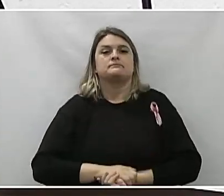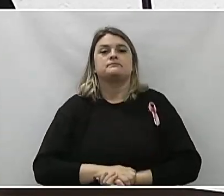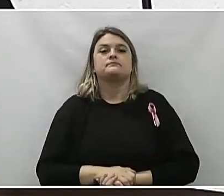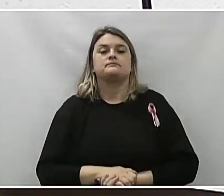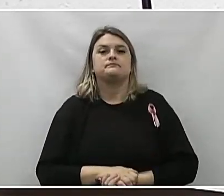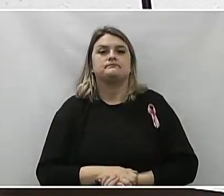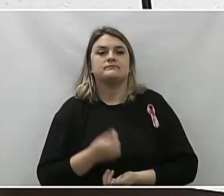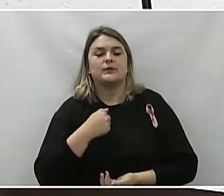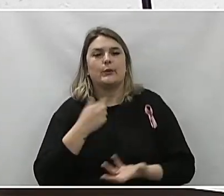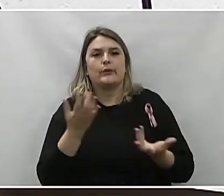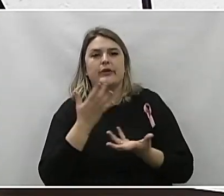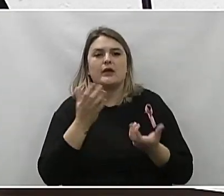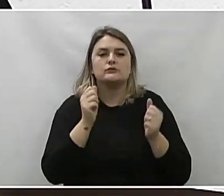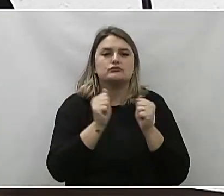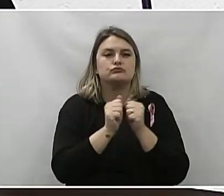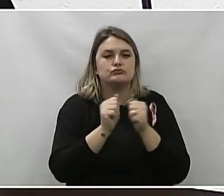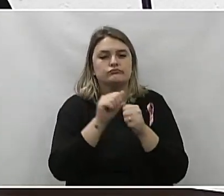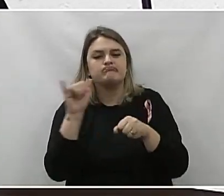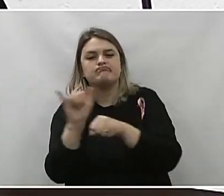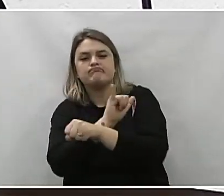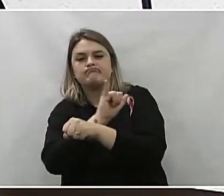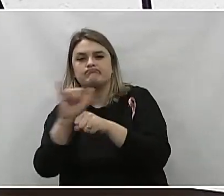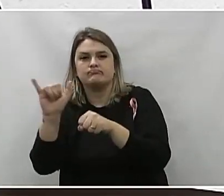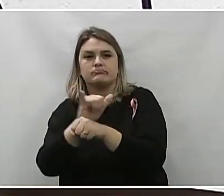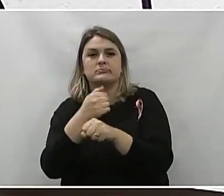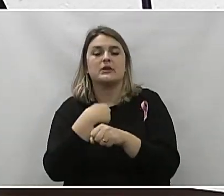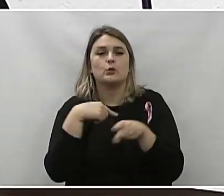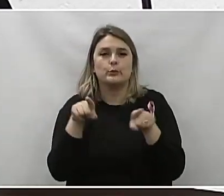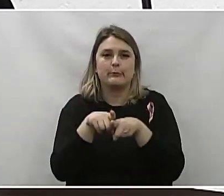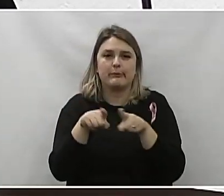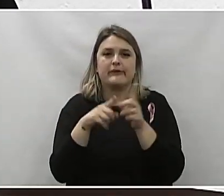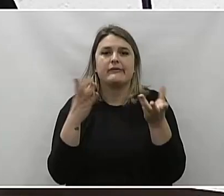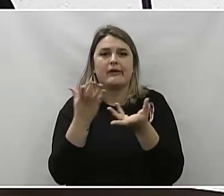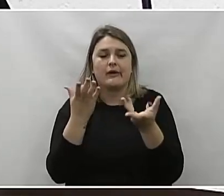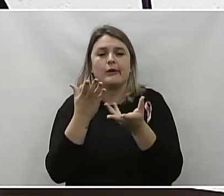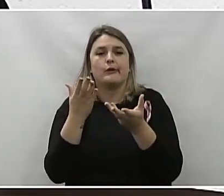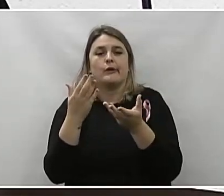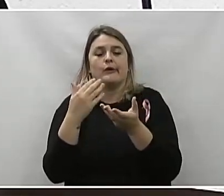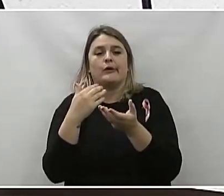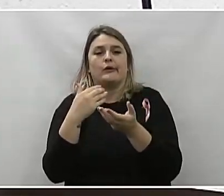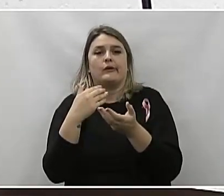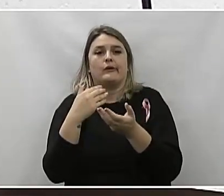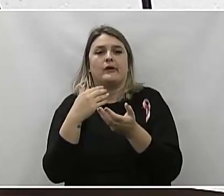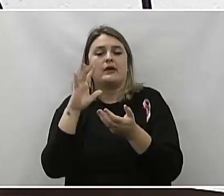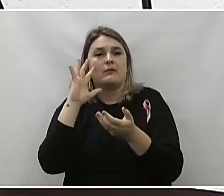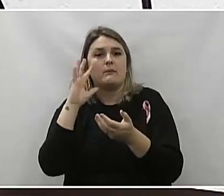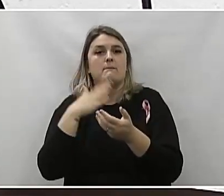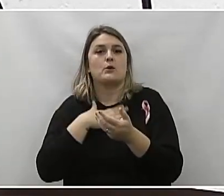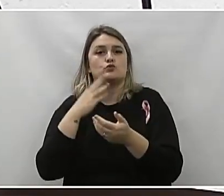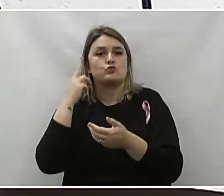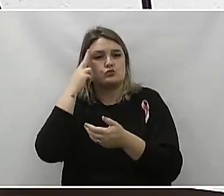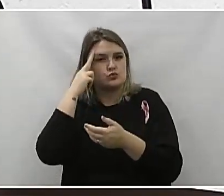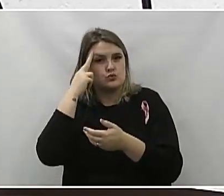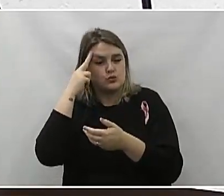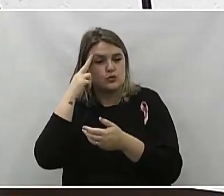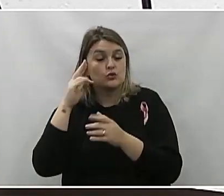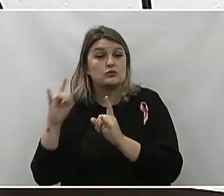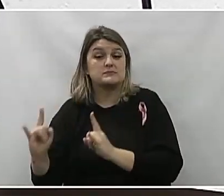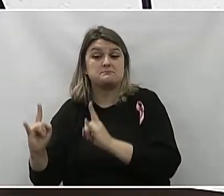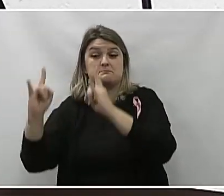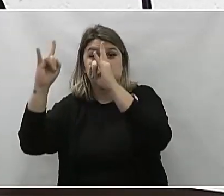dizer é articulando junto tanto a vinda do Hospital Erasto Gaertner que todo mundo sabe que é um sonho e que ele está à frente esse projeto